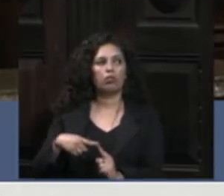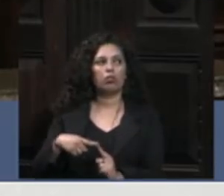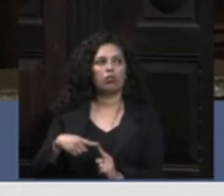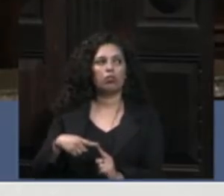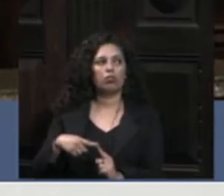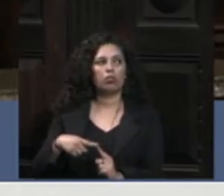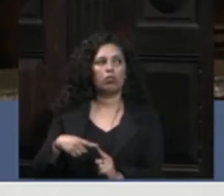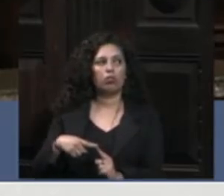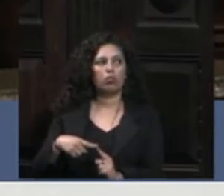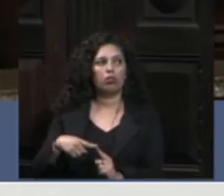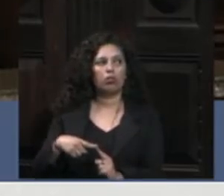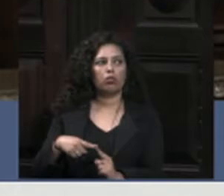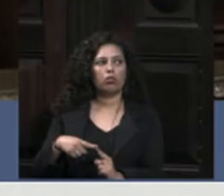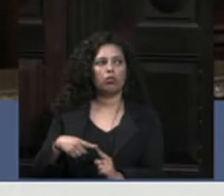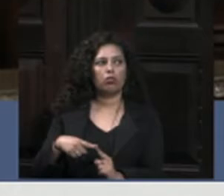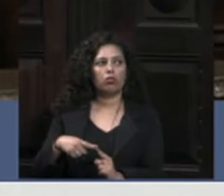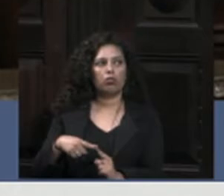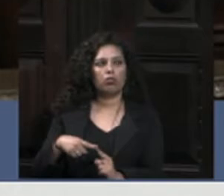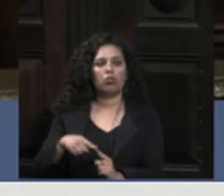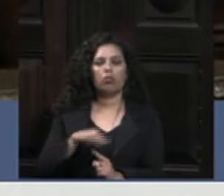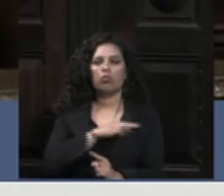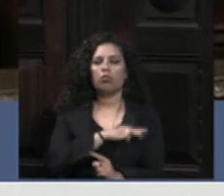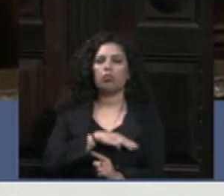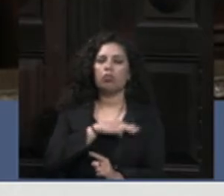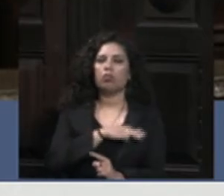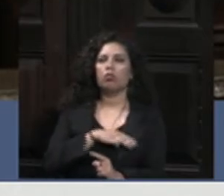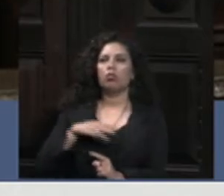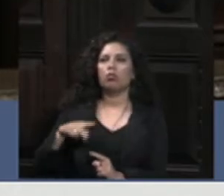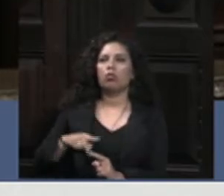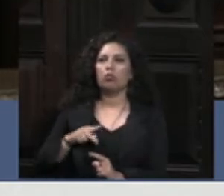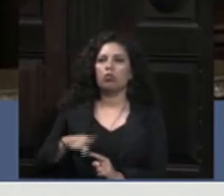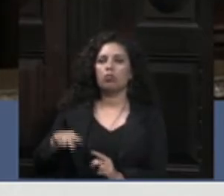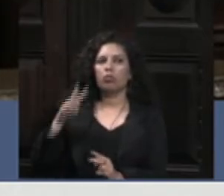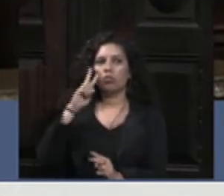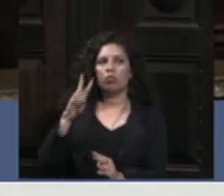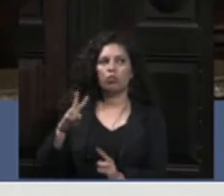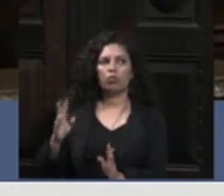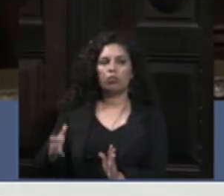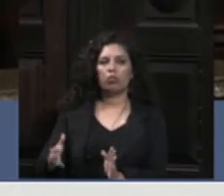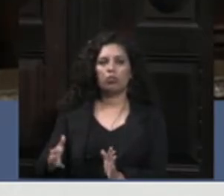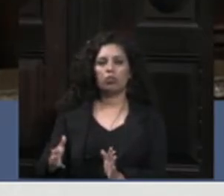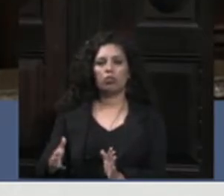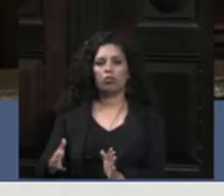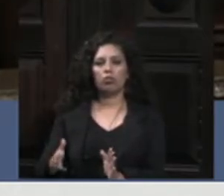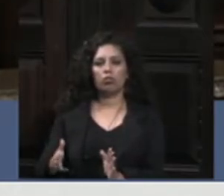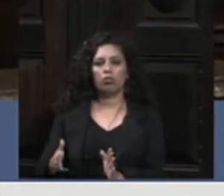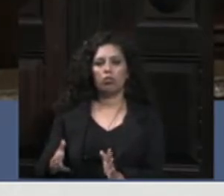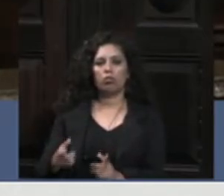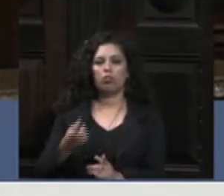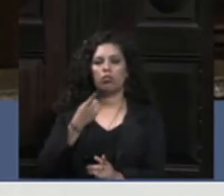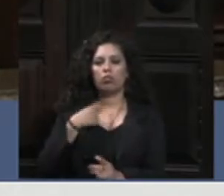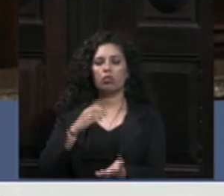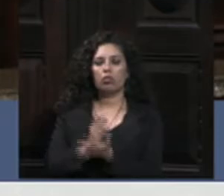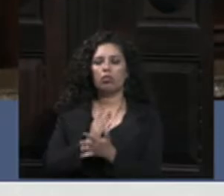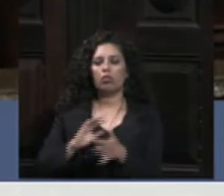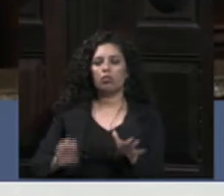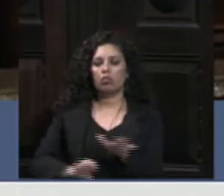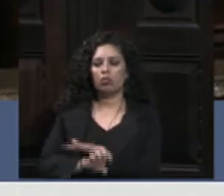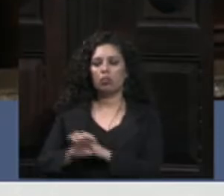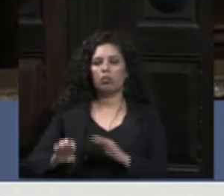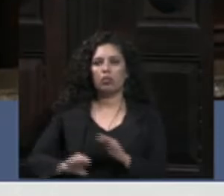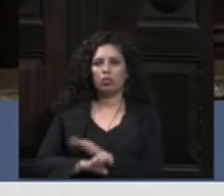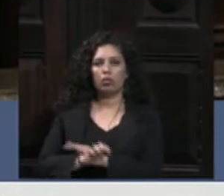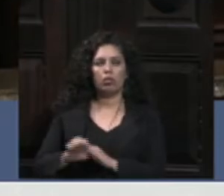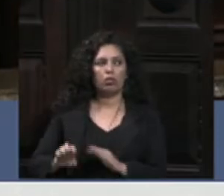corroborando já a iniciativa do Ministério Público Estadual, propondo o fim da empresa.